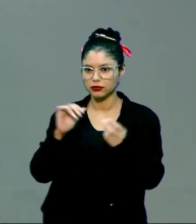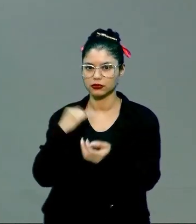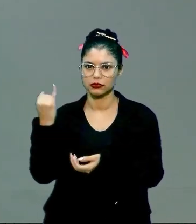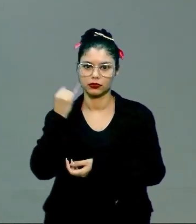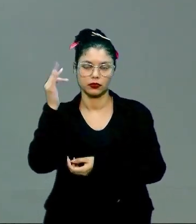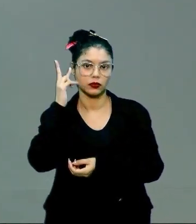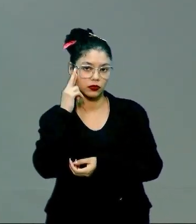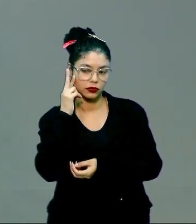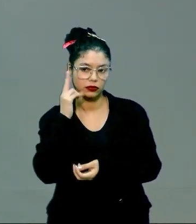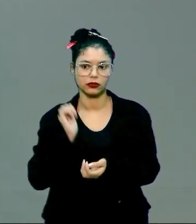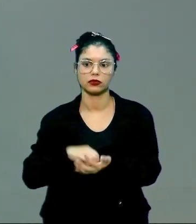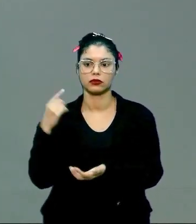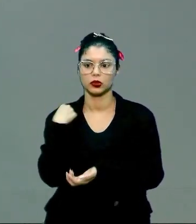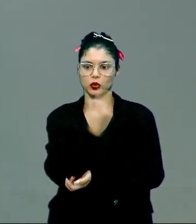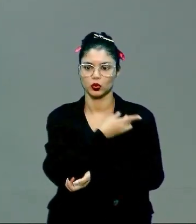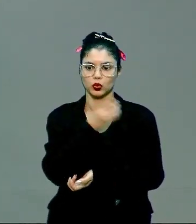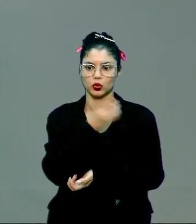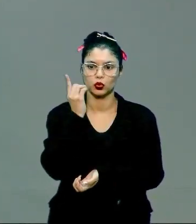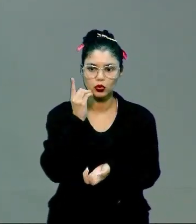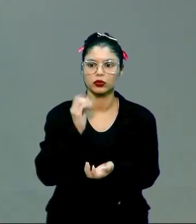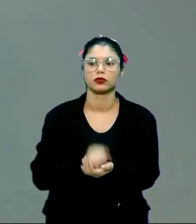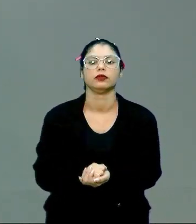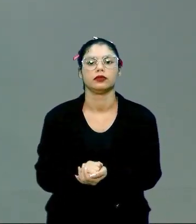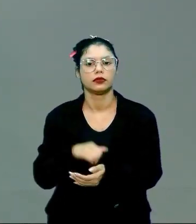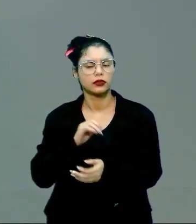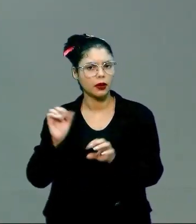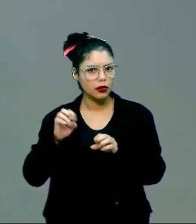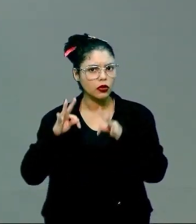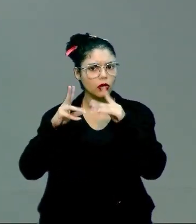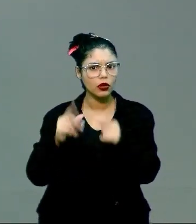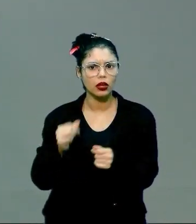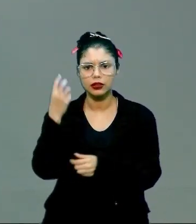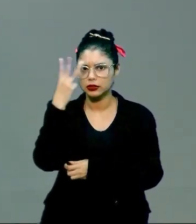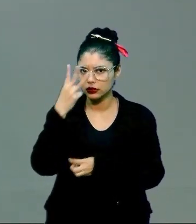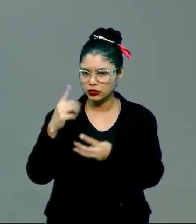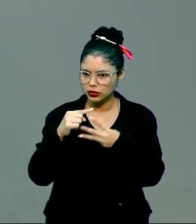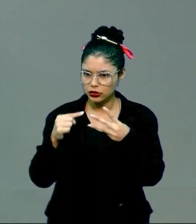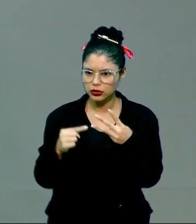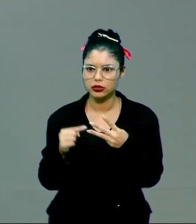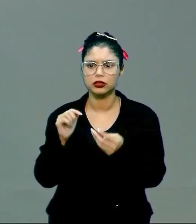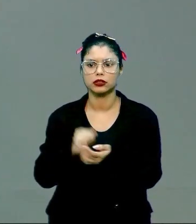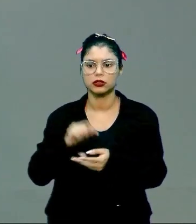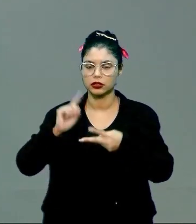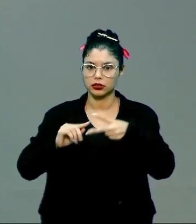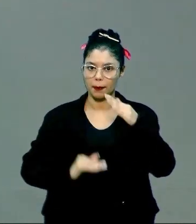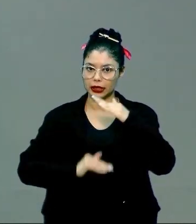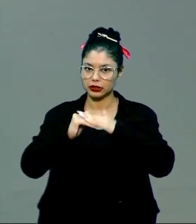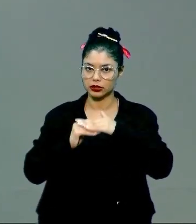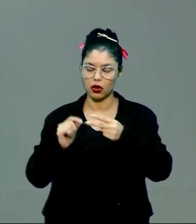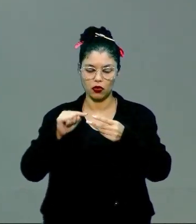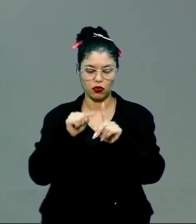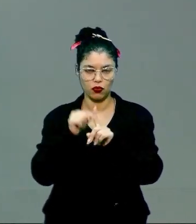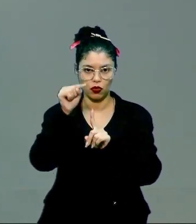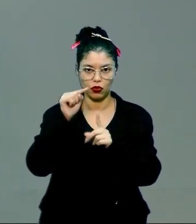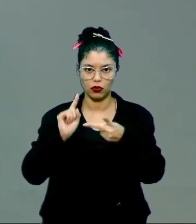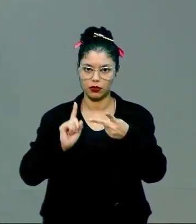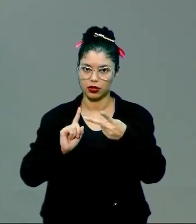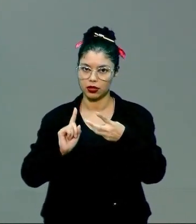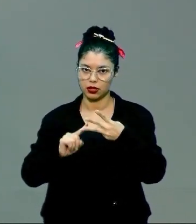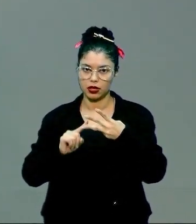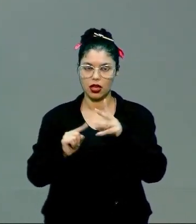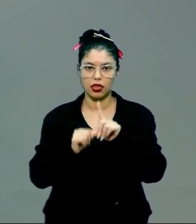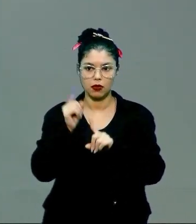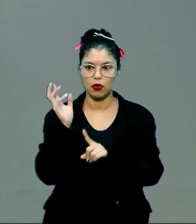muito comum nos nossos dias a dia. Os gases eles têm praticamente três variáveis: pressão, volume e temperatura. Então, essas